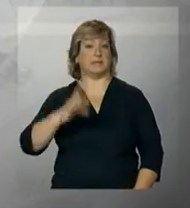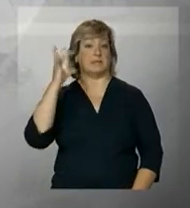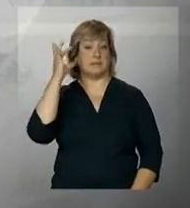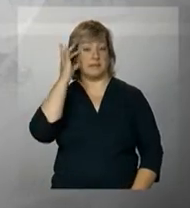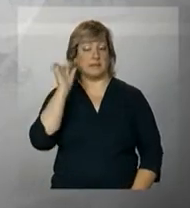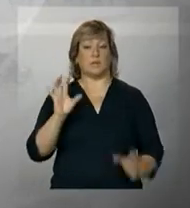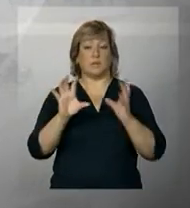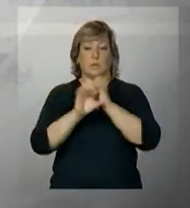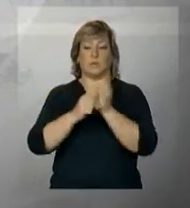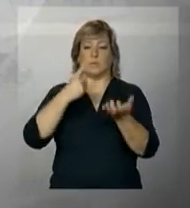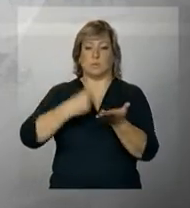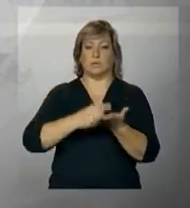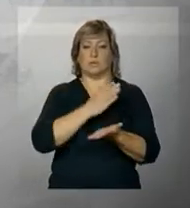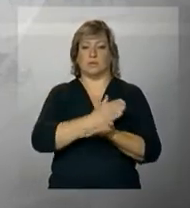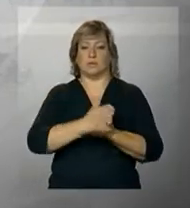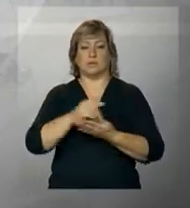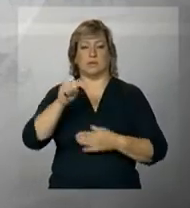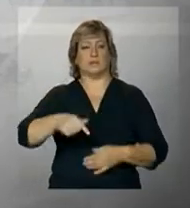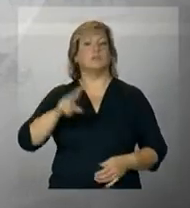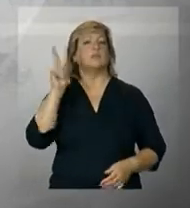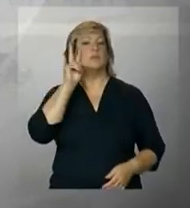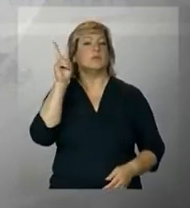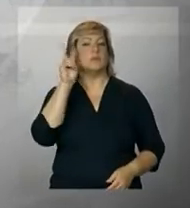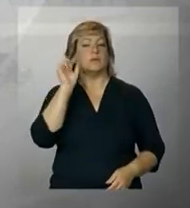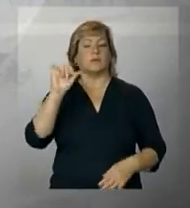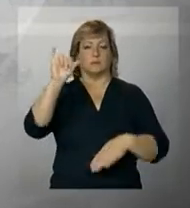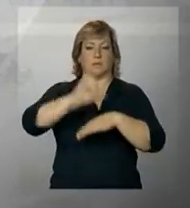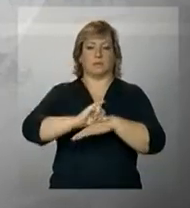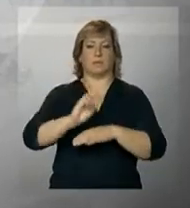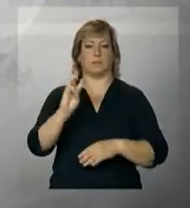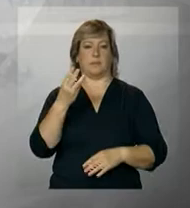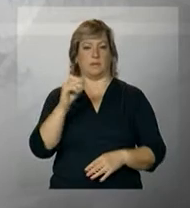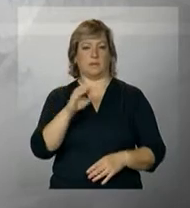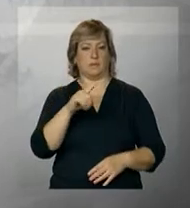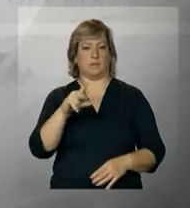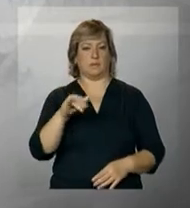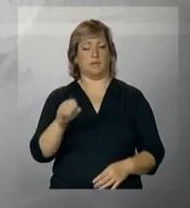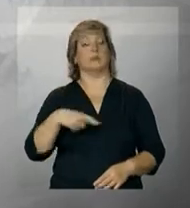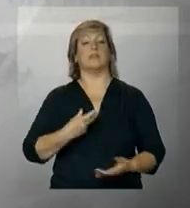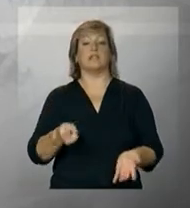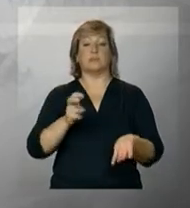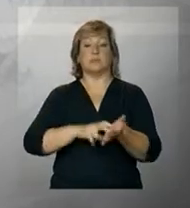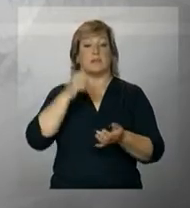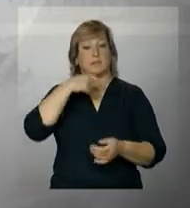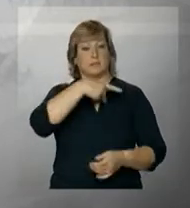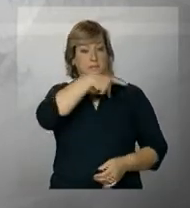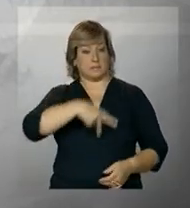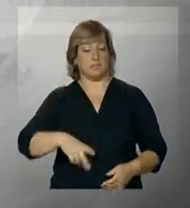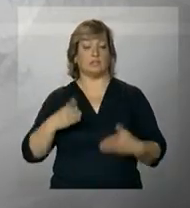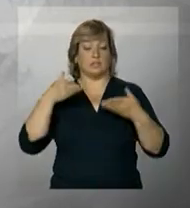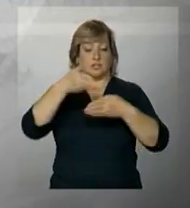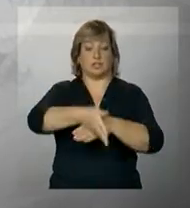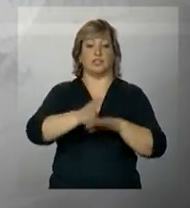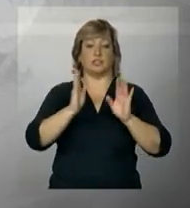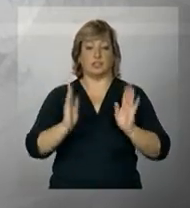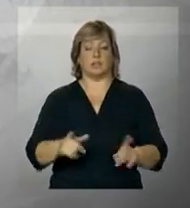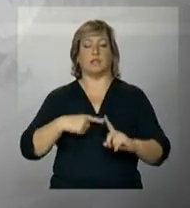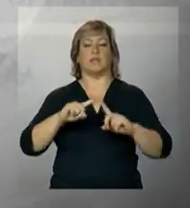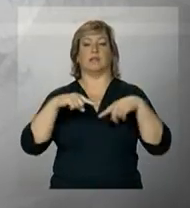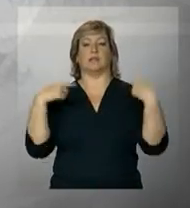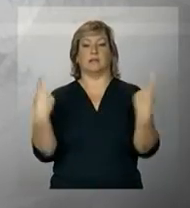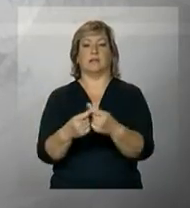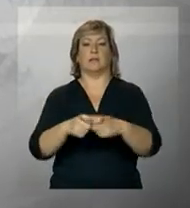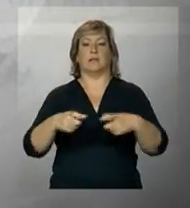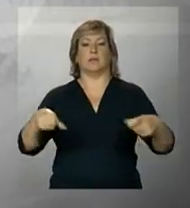Rousseff cumpre a agenda nesta segunda-feira na capital maranhense. Pela manhã, a presidenta participou da cerimônia de ampliação